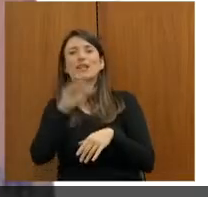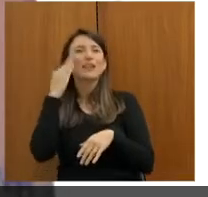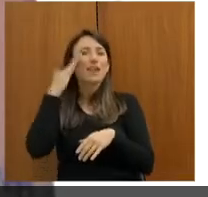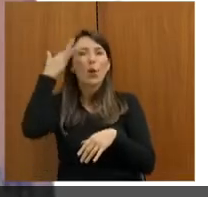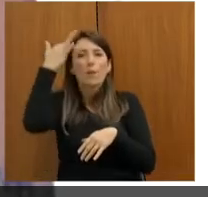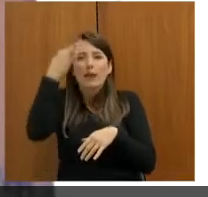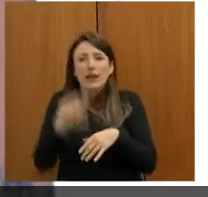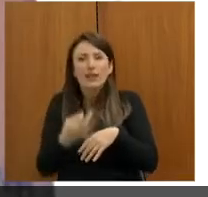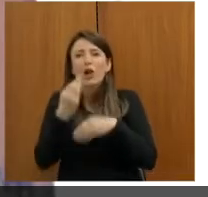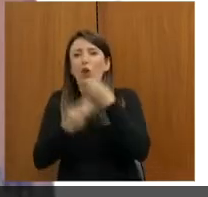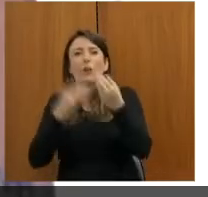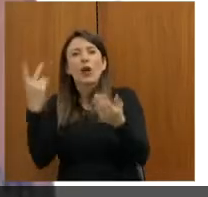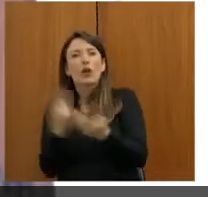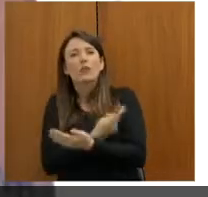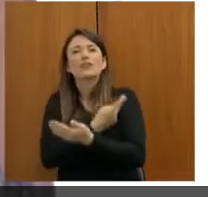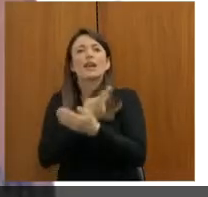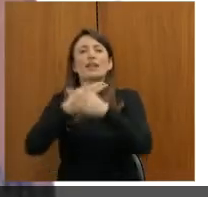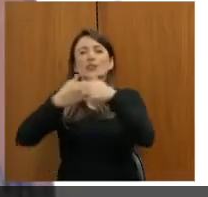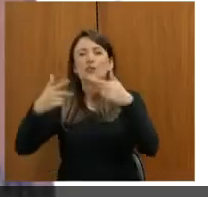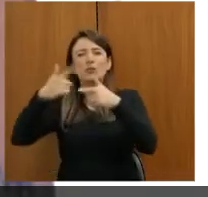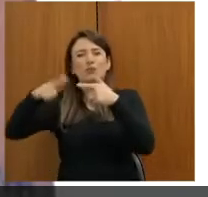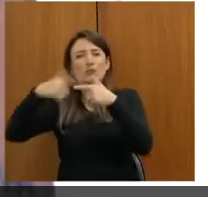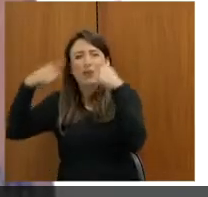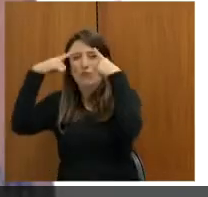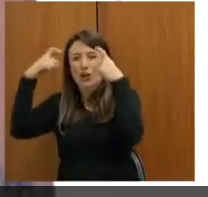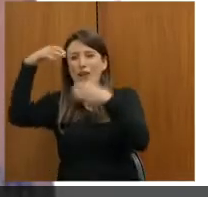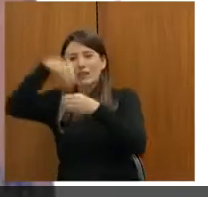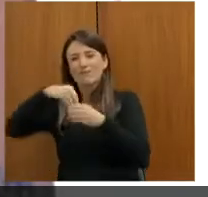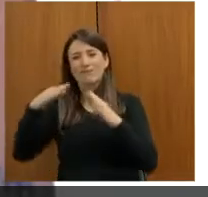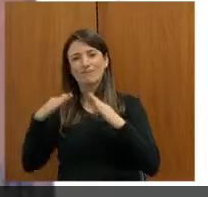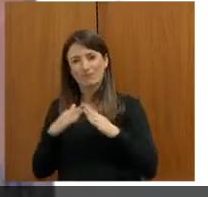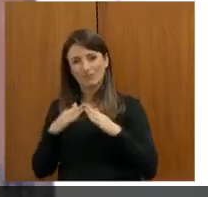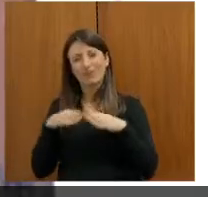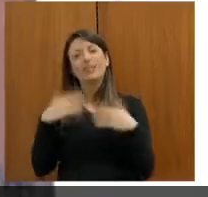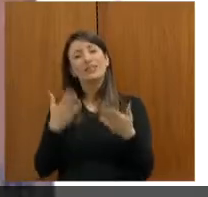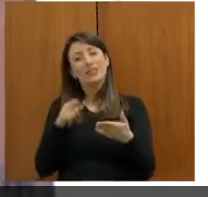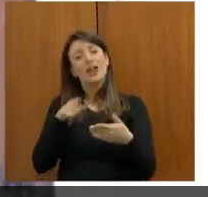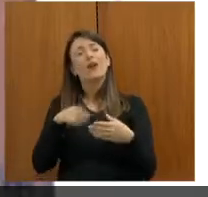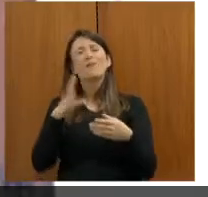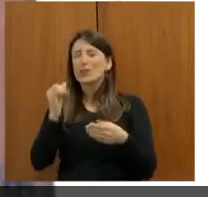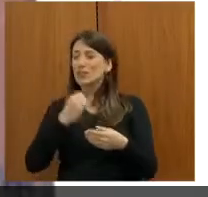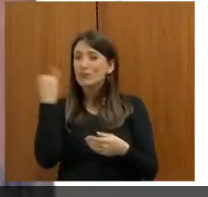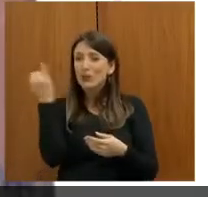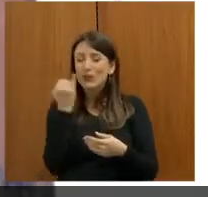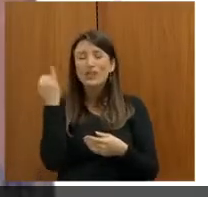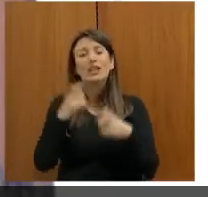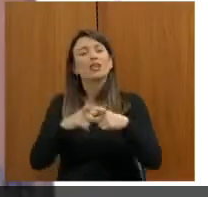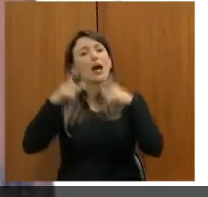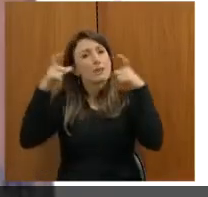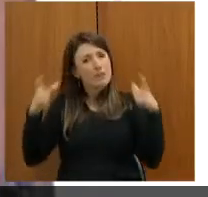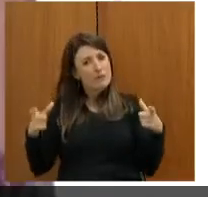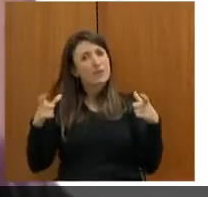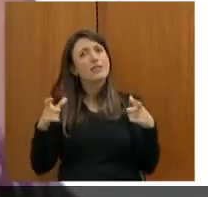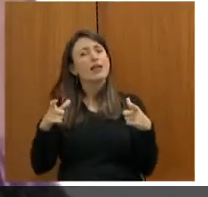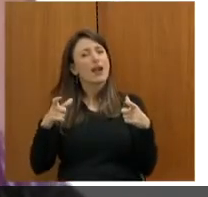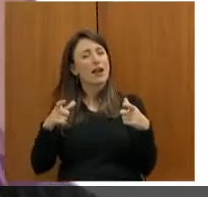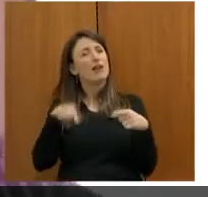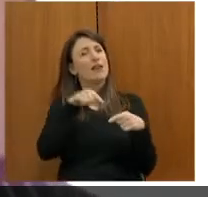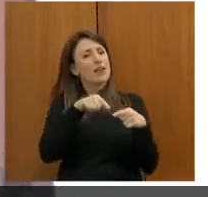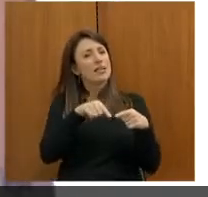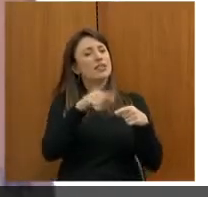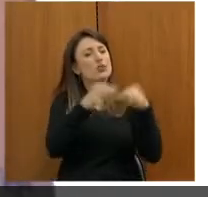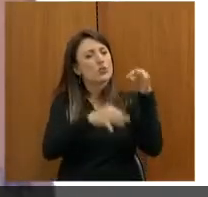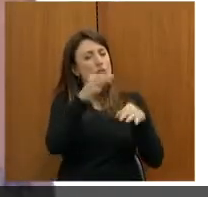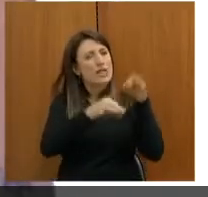então a gente acaba tendo essa questão também é uma questão no tecido que é extremamente importante a gente ampliar essa questão dos juizados